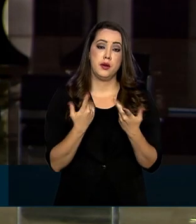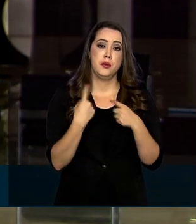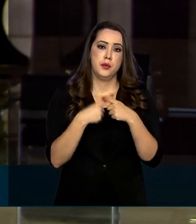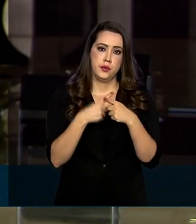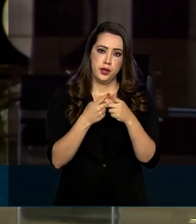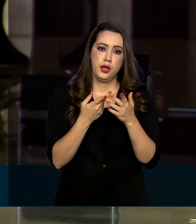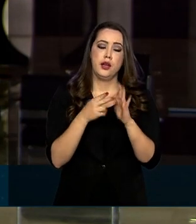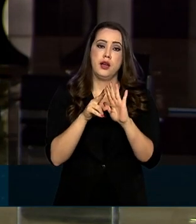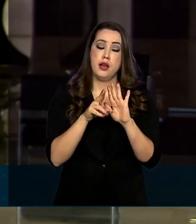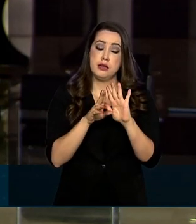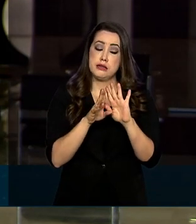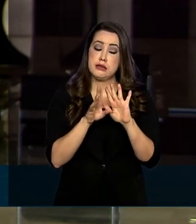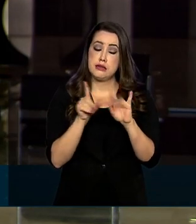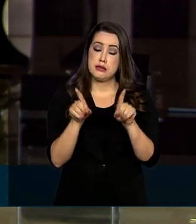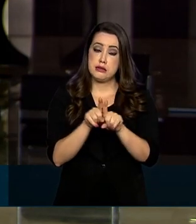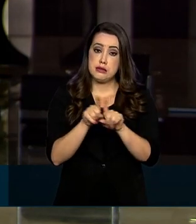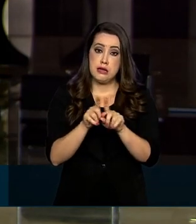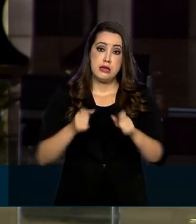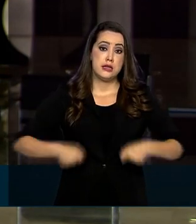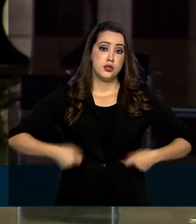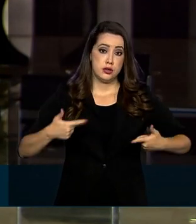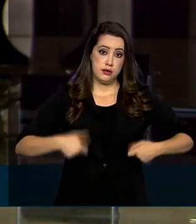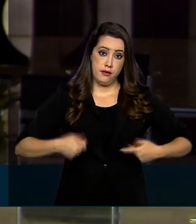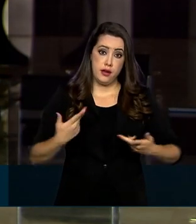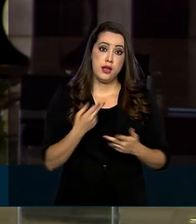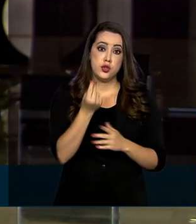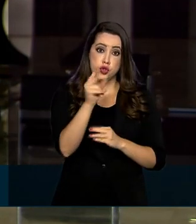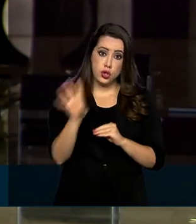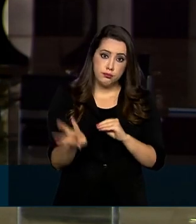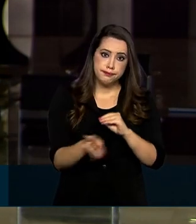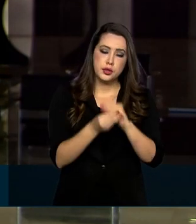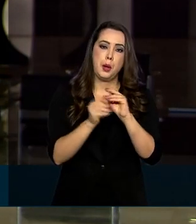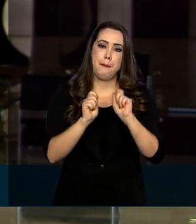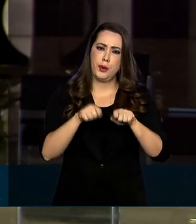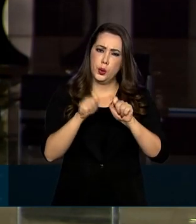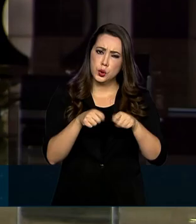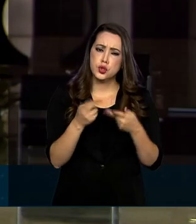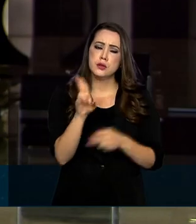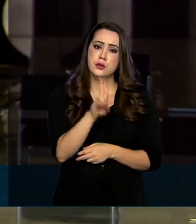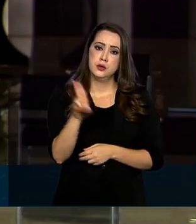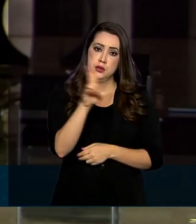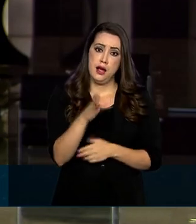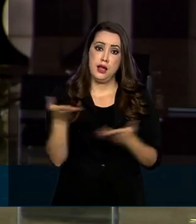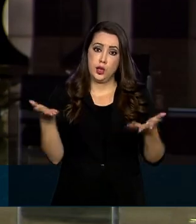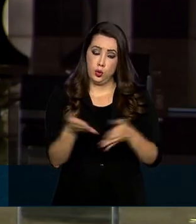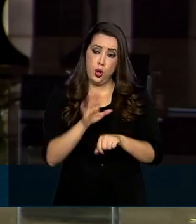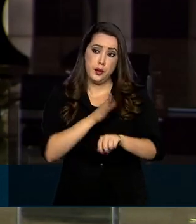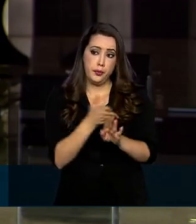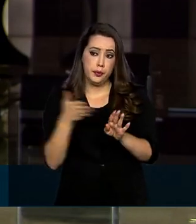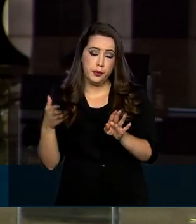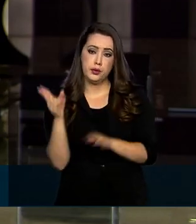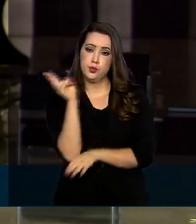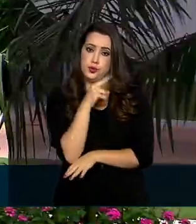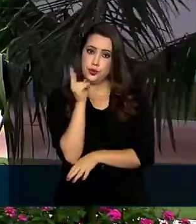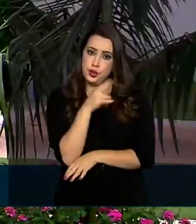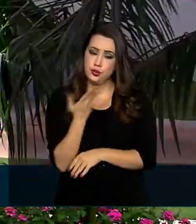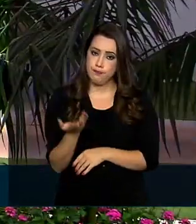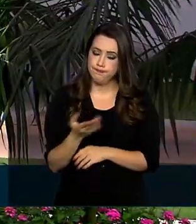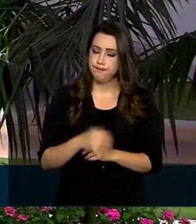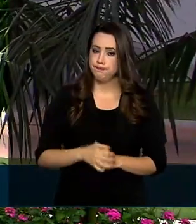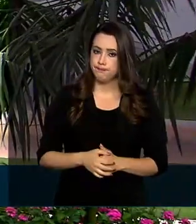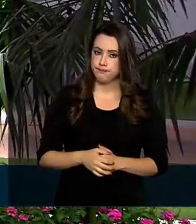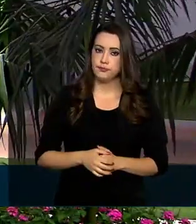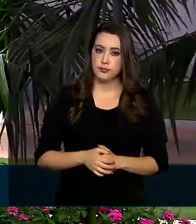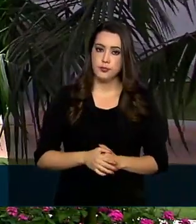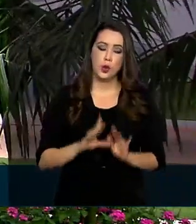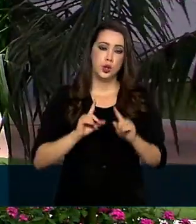estão associadas a créditos extraordinários, que podem ser usados para medidas de urgência e imprevisibilidade. Segundo